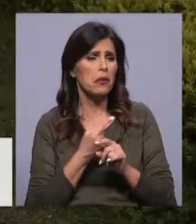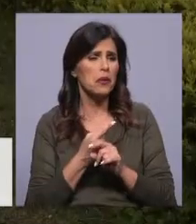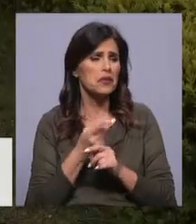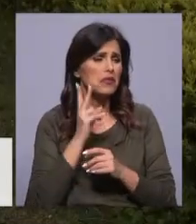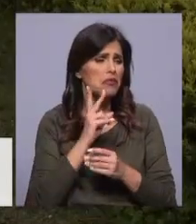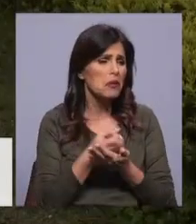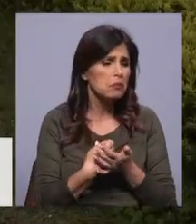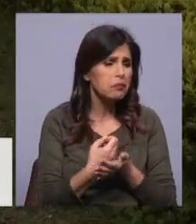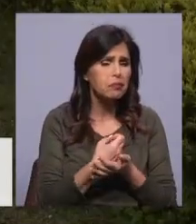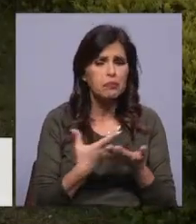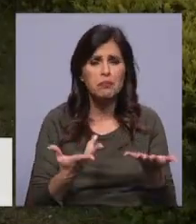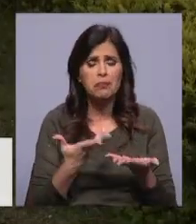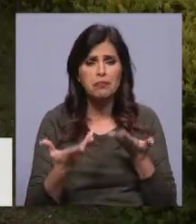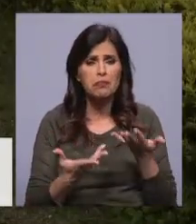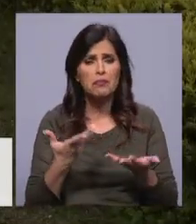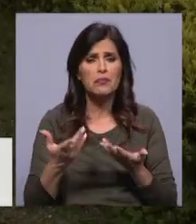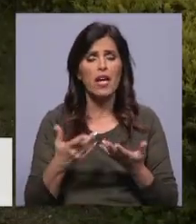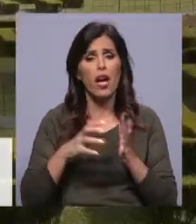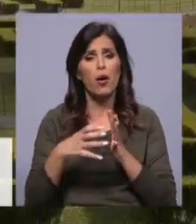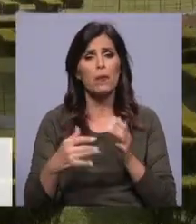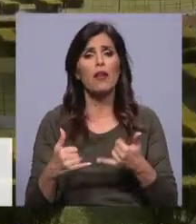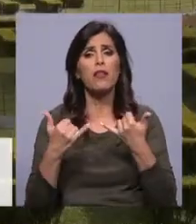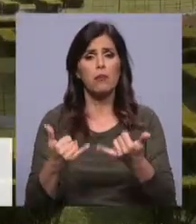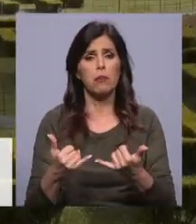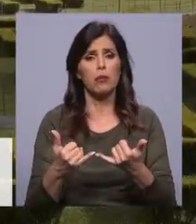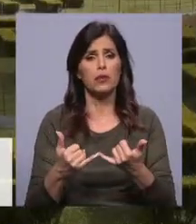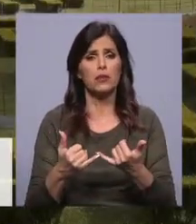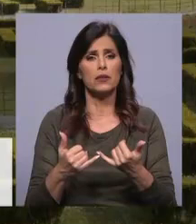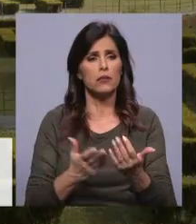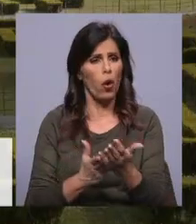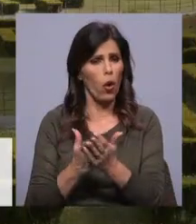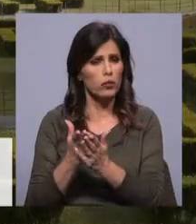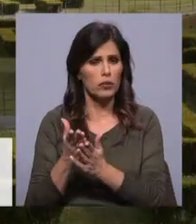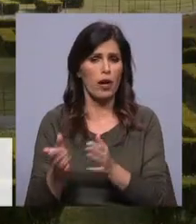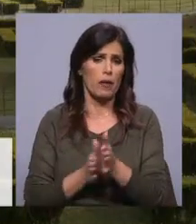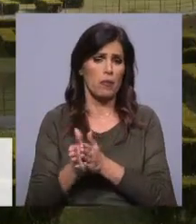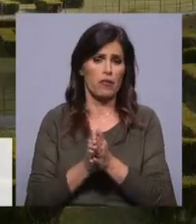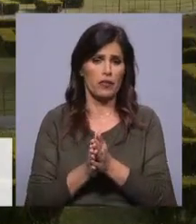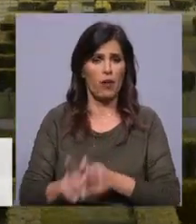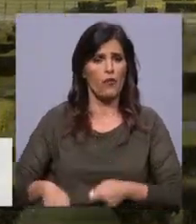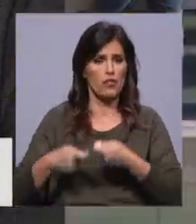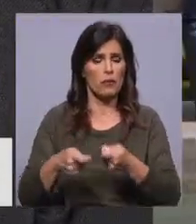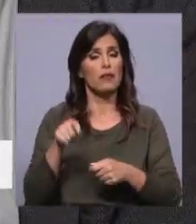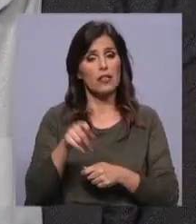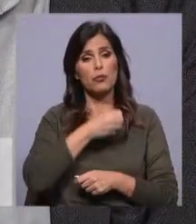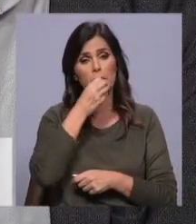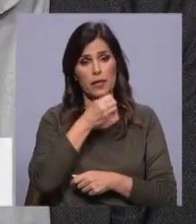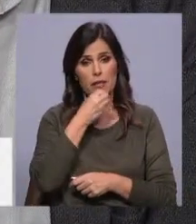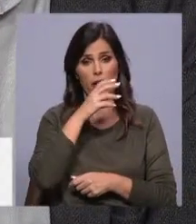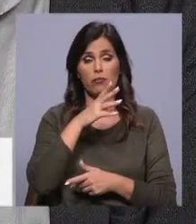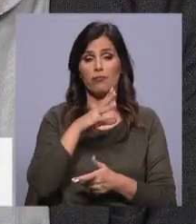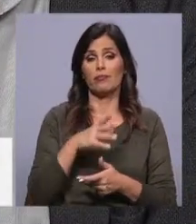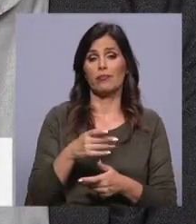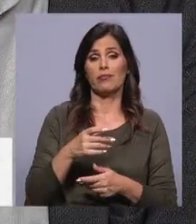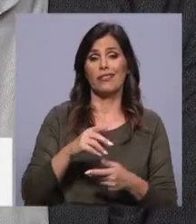quer dizer é muito complicado depois a conseguir tornar sustentável portanto Essa é justamente um dos argumentos do executivo